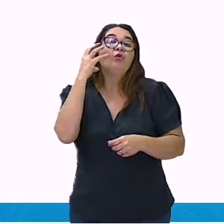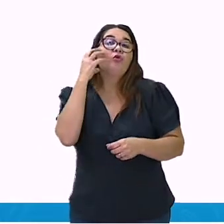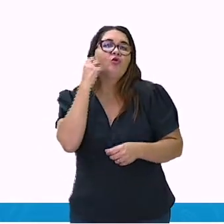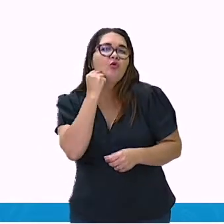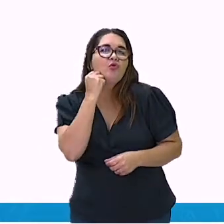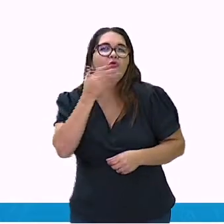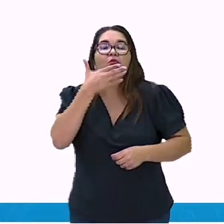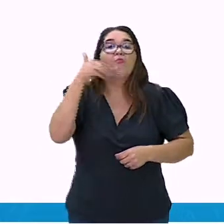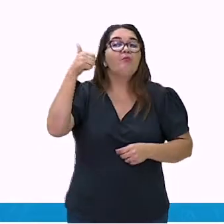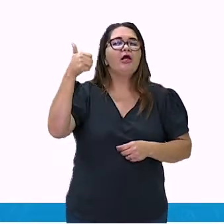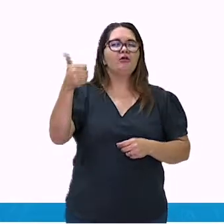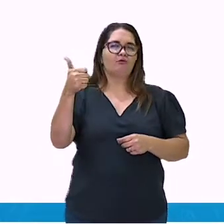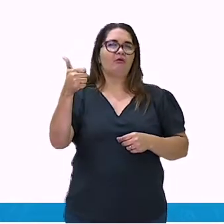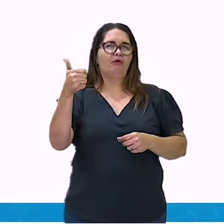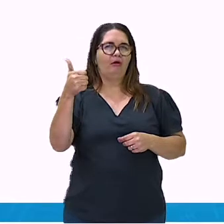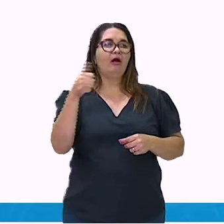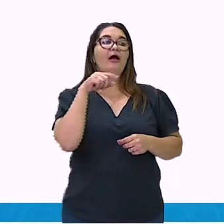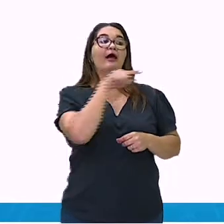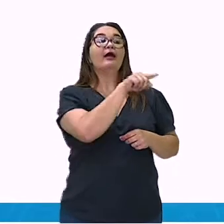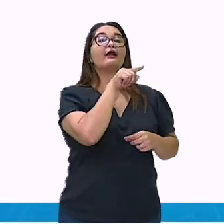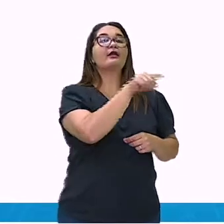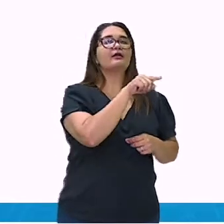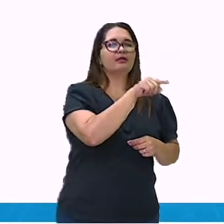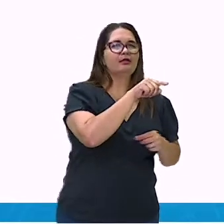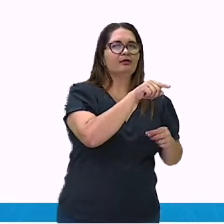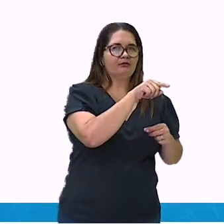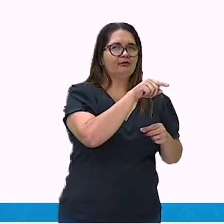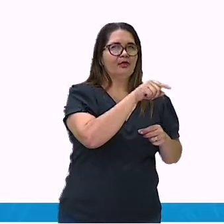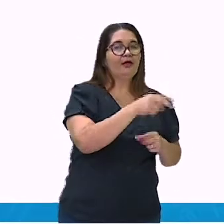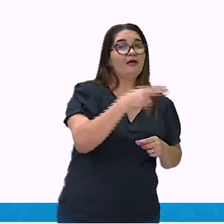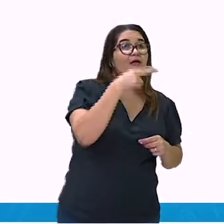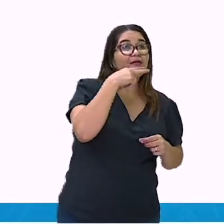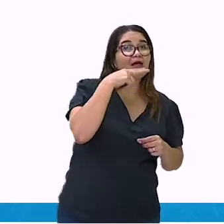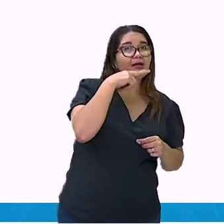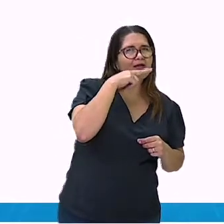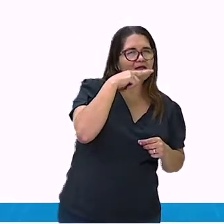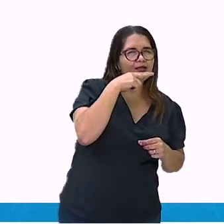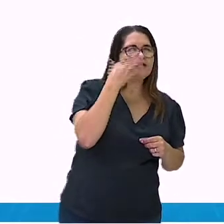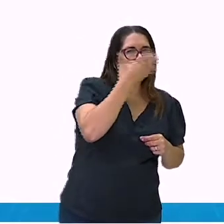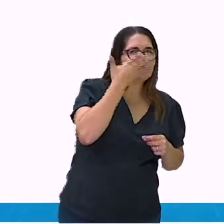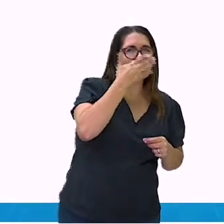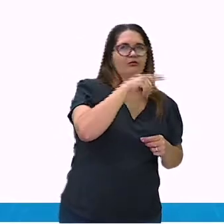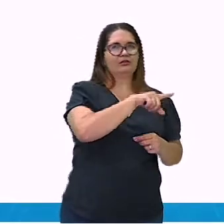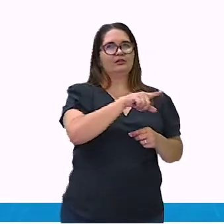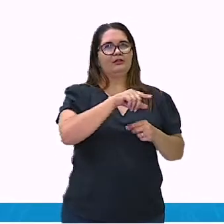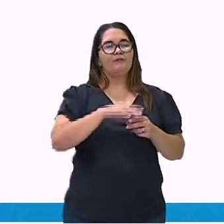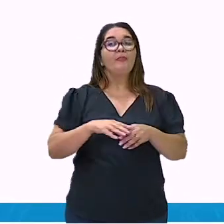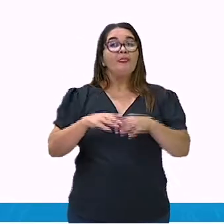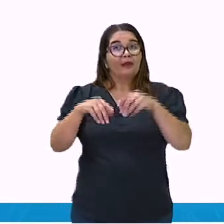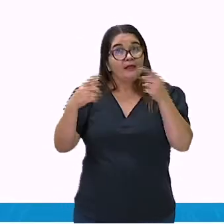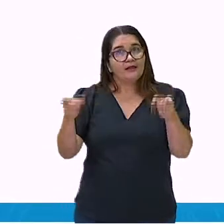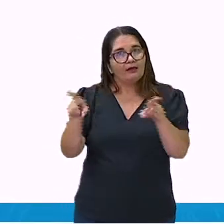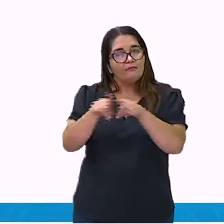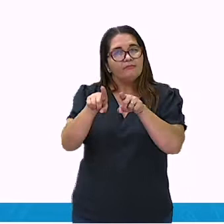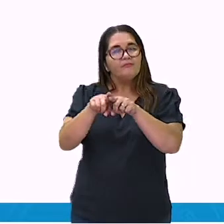Outras plantações não importavam para Portugal. Mas para isso,